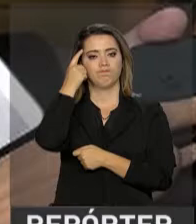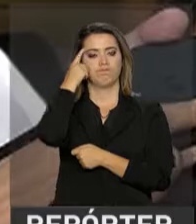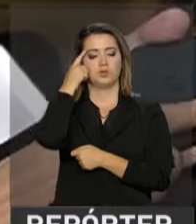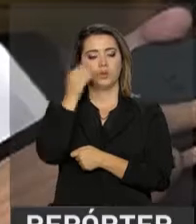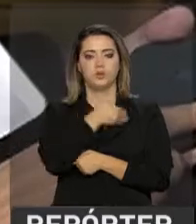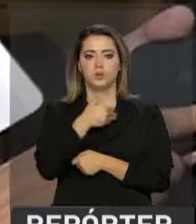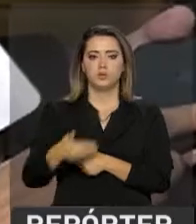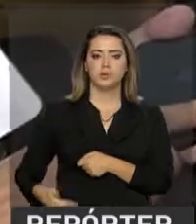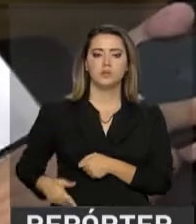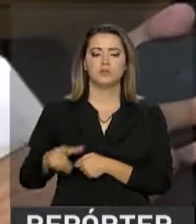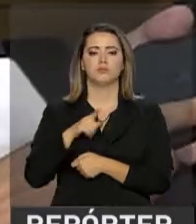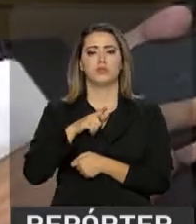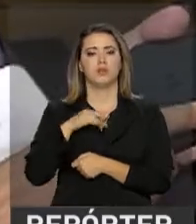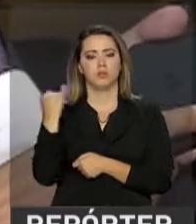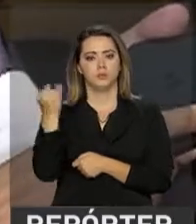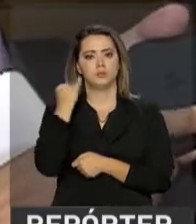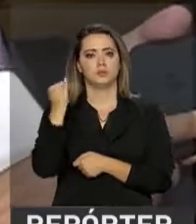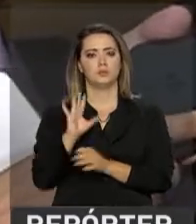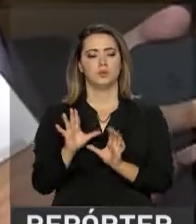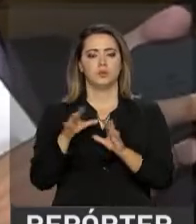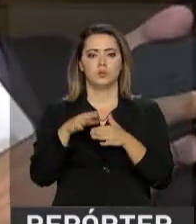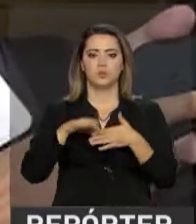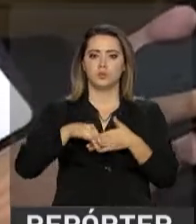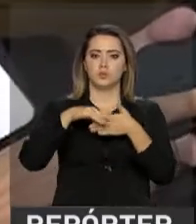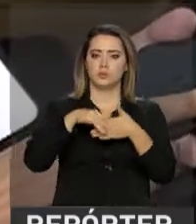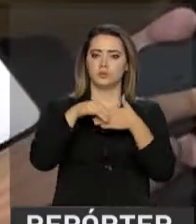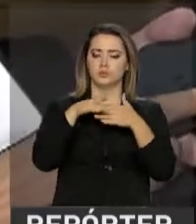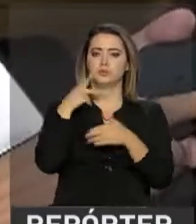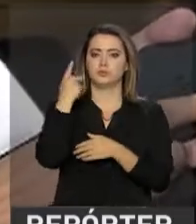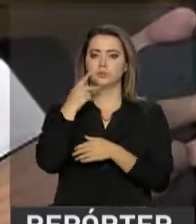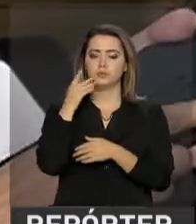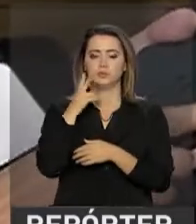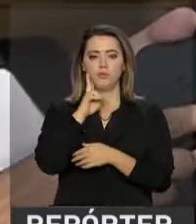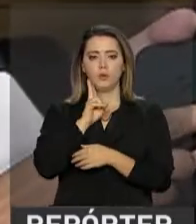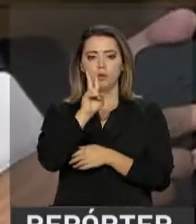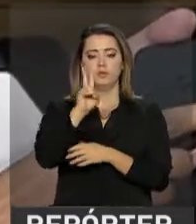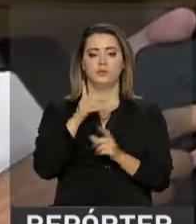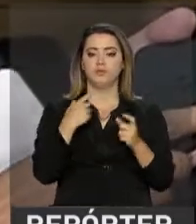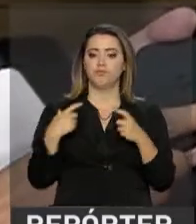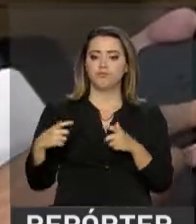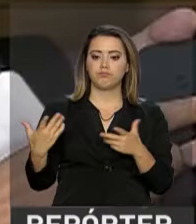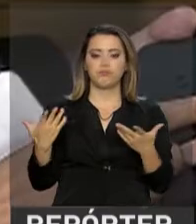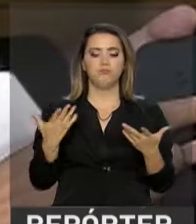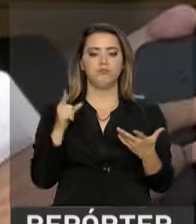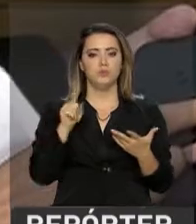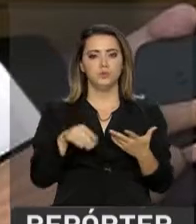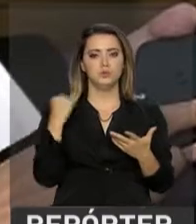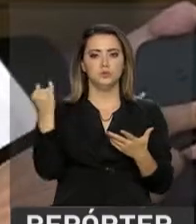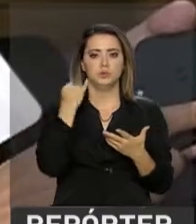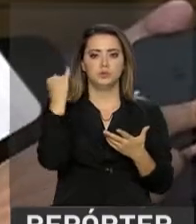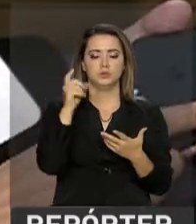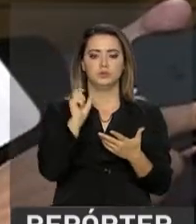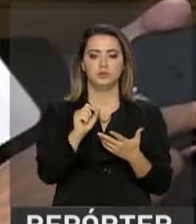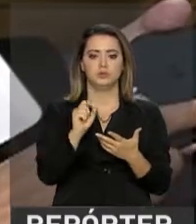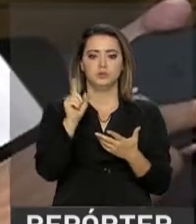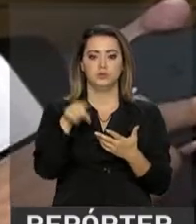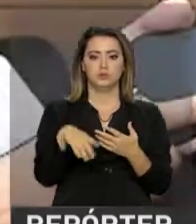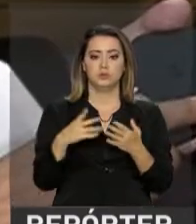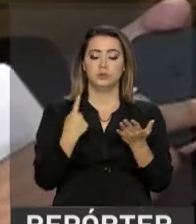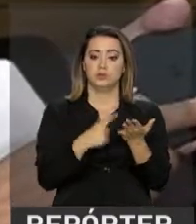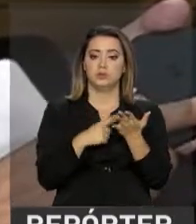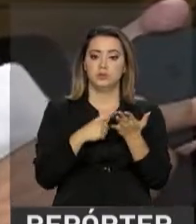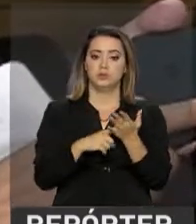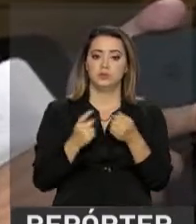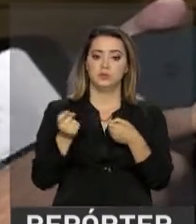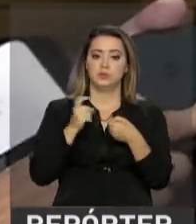governo a consciência disso nas lideranças políticas então eu vejo o ambiente é propício para que essa agenda seja